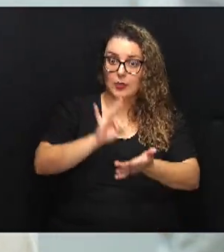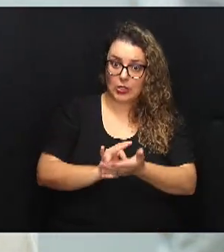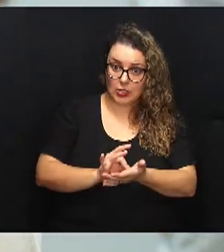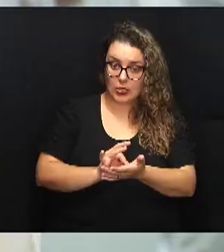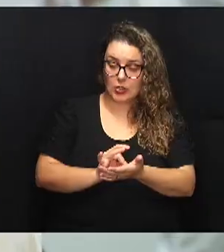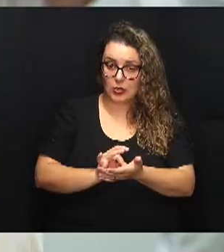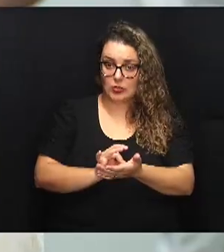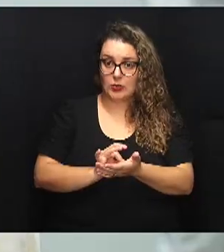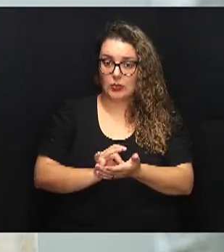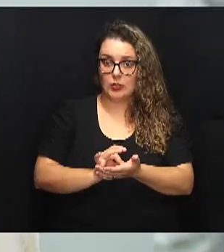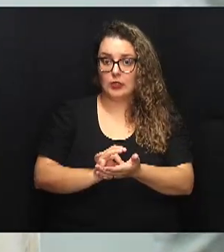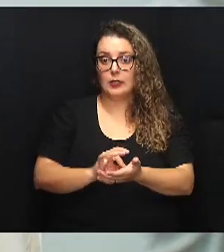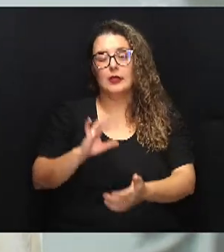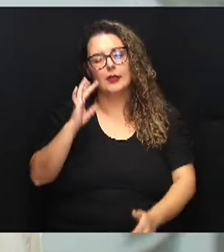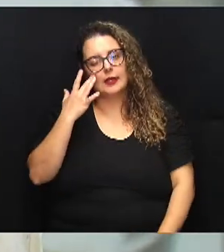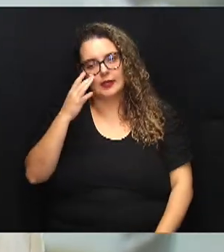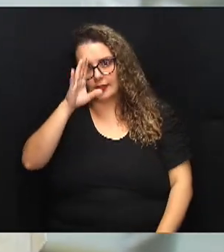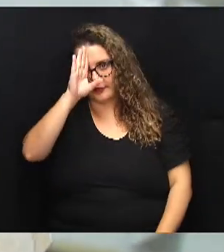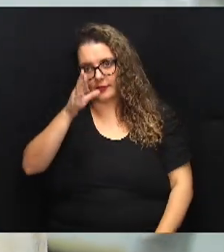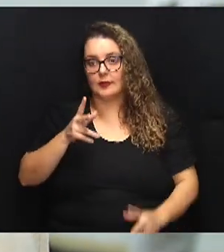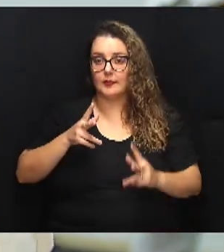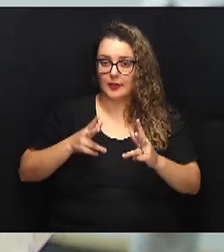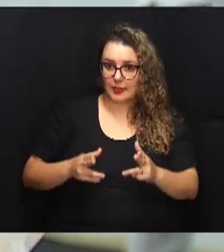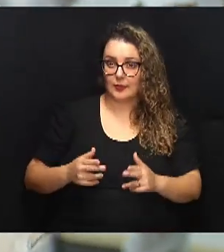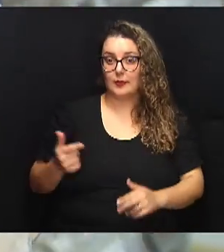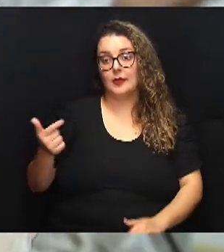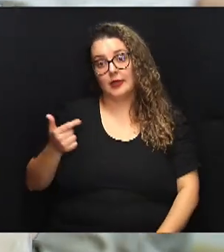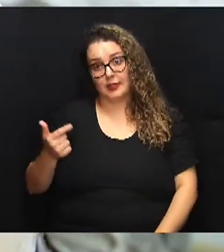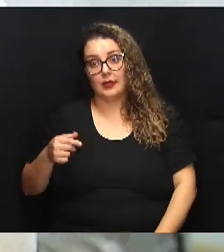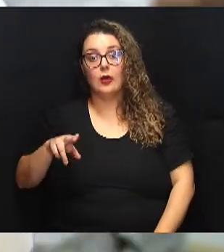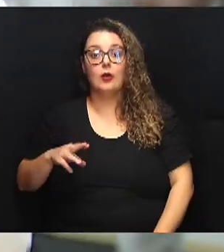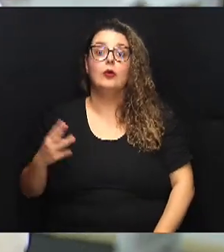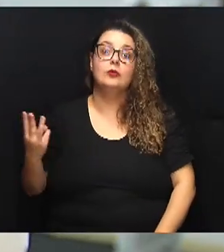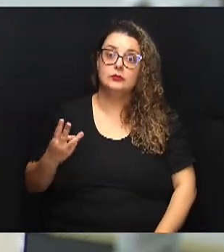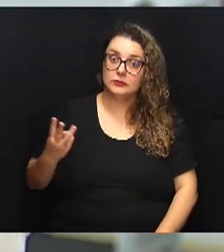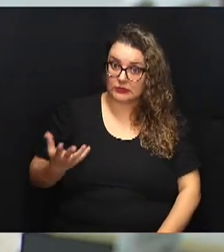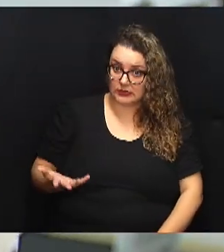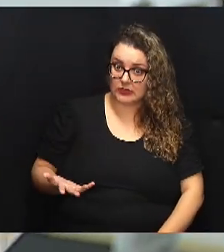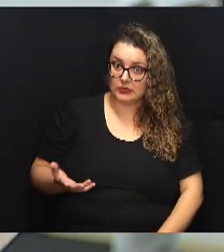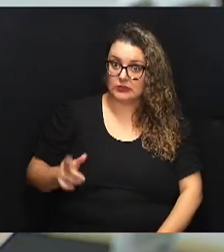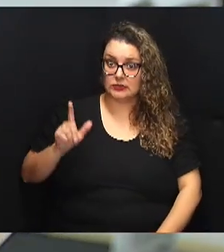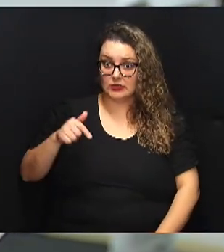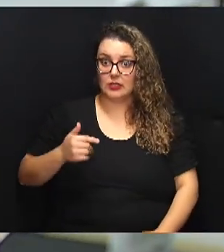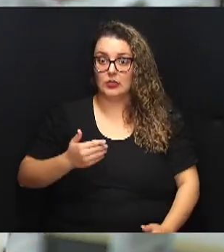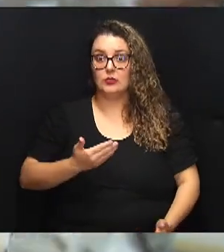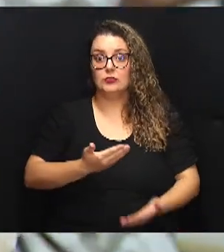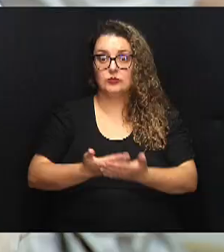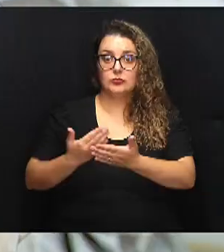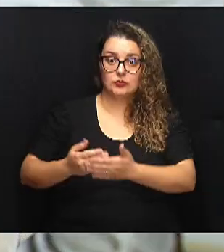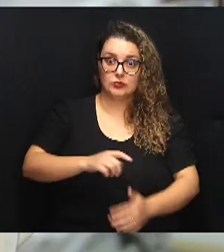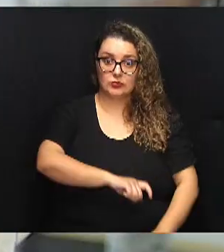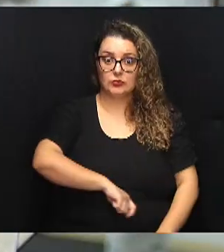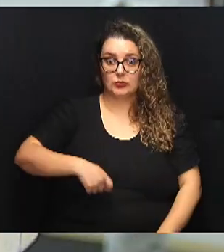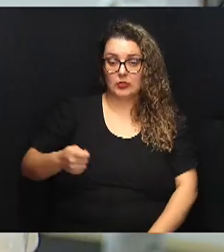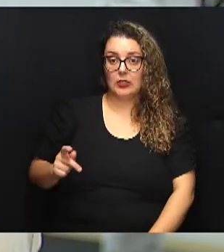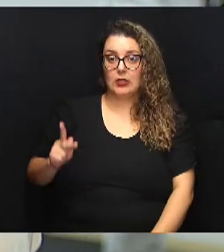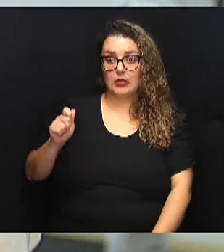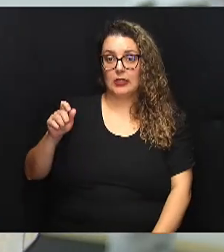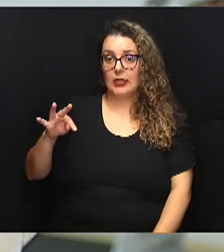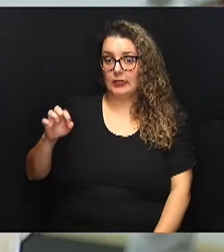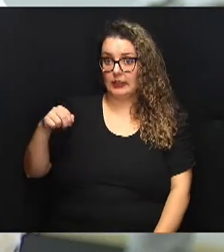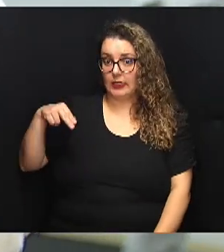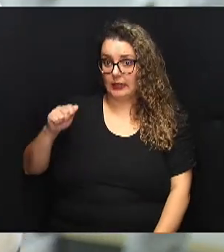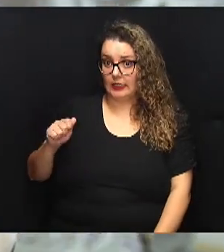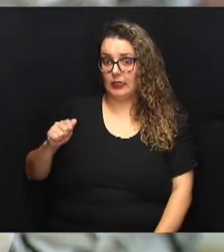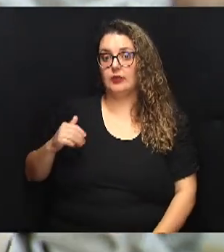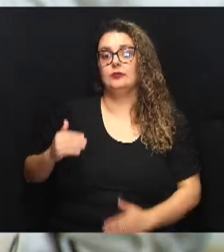arma, o pessoal acha que é principal, mas como arma secundária ou às vezes terciária, o estudo da espada, da katana, e o desenvolvimento